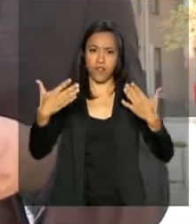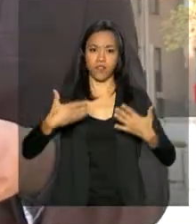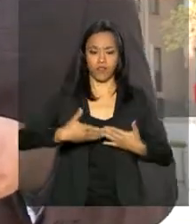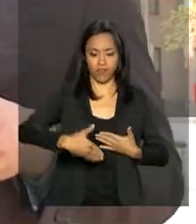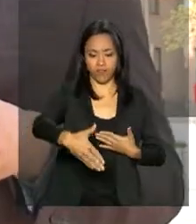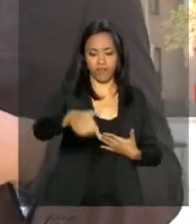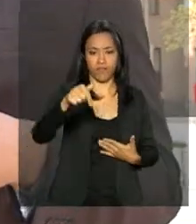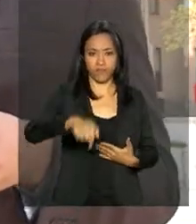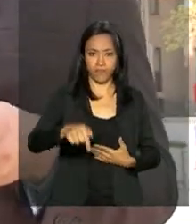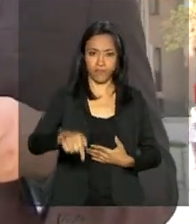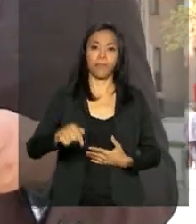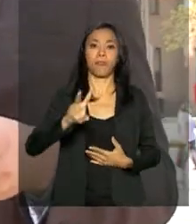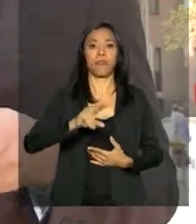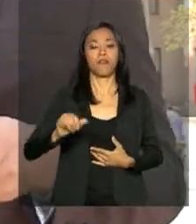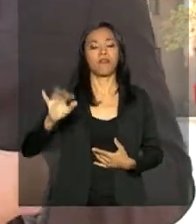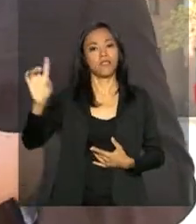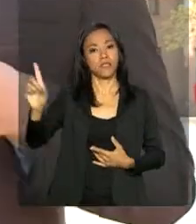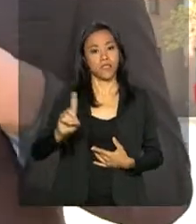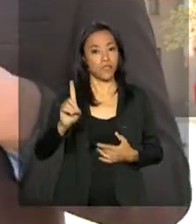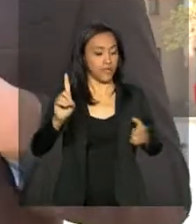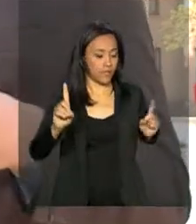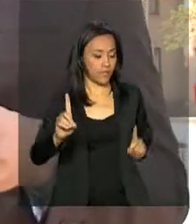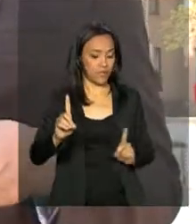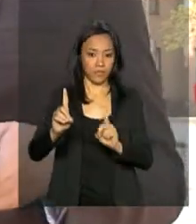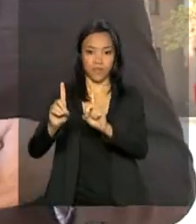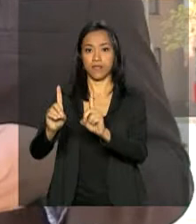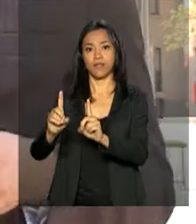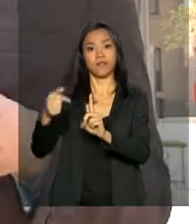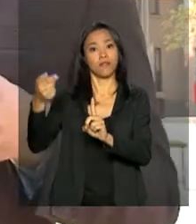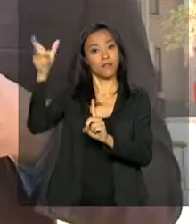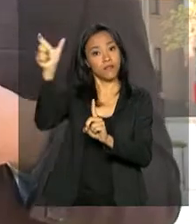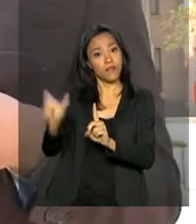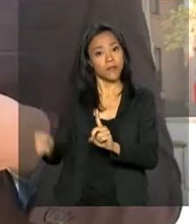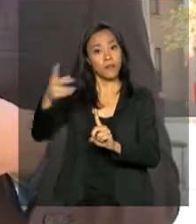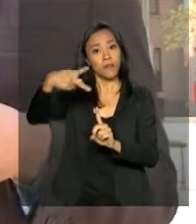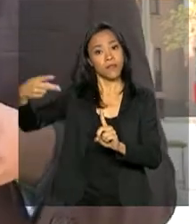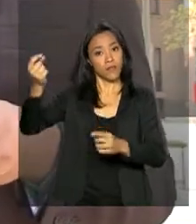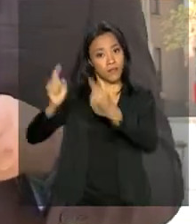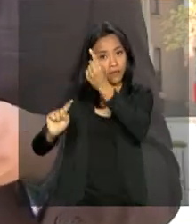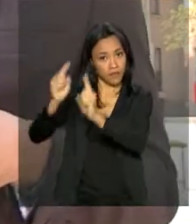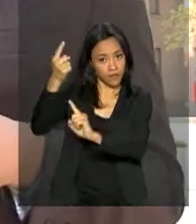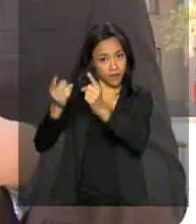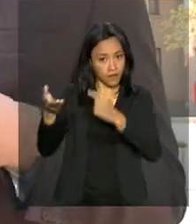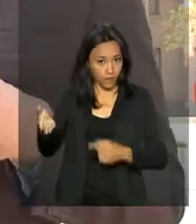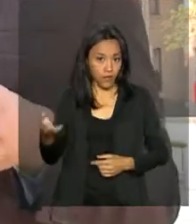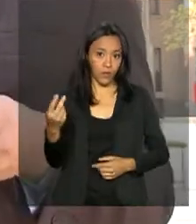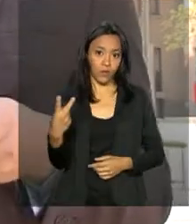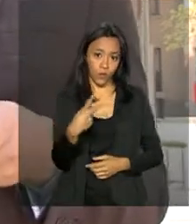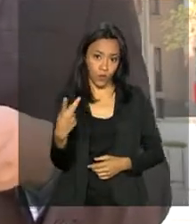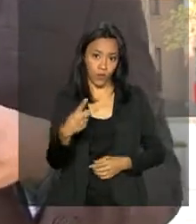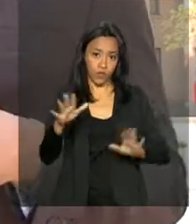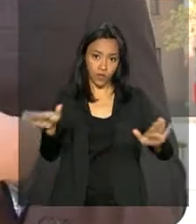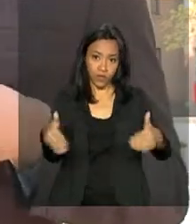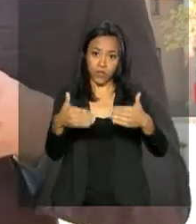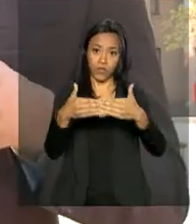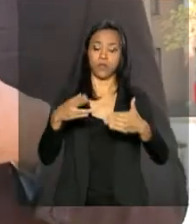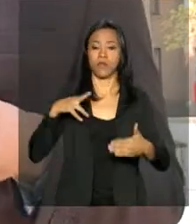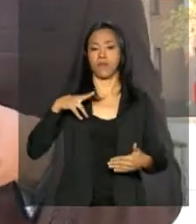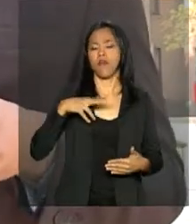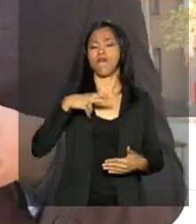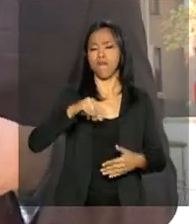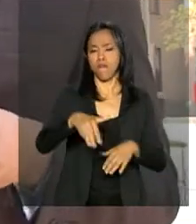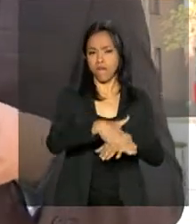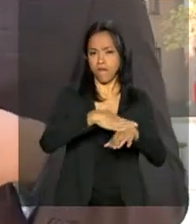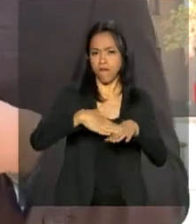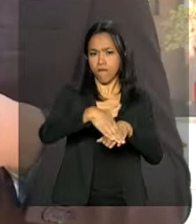recebido pelo presidente sebastián pinheira eu os dois mandatários terão uma reunião e mais tarde